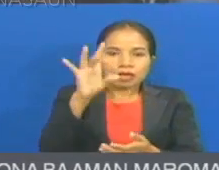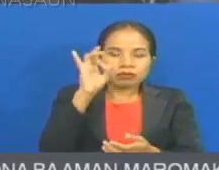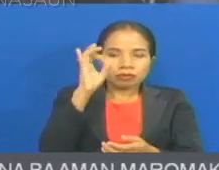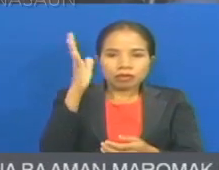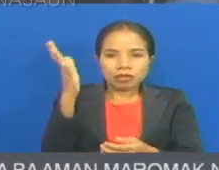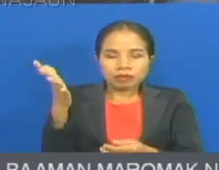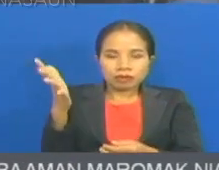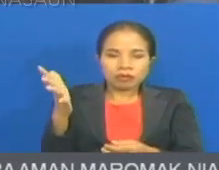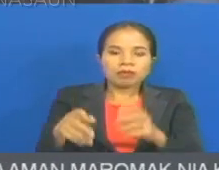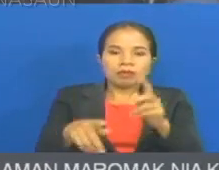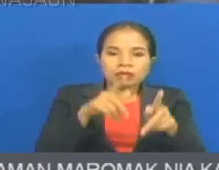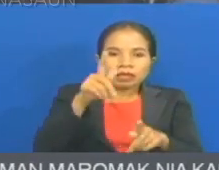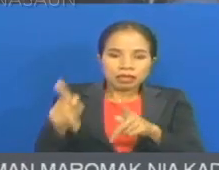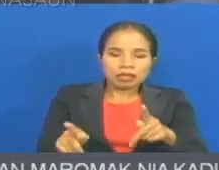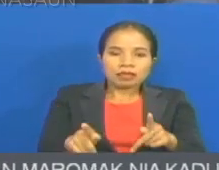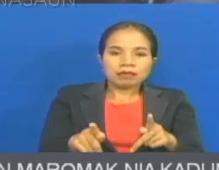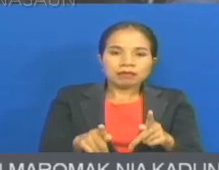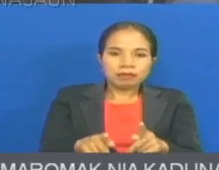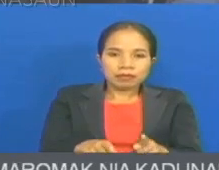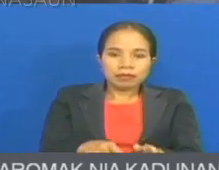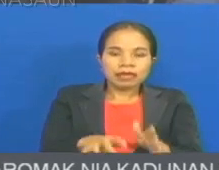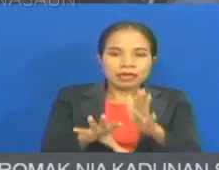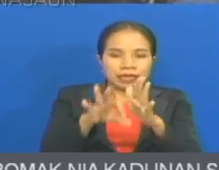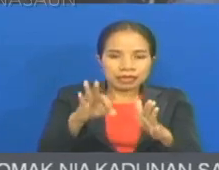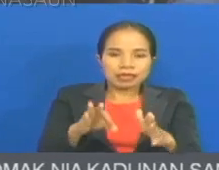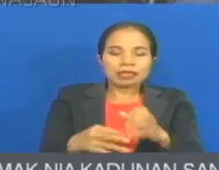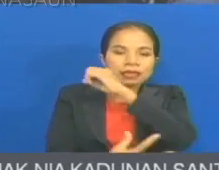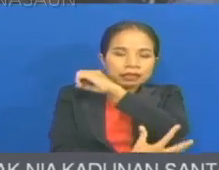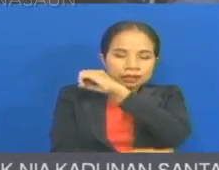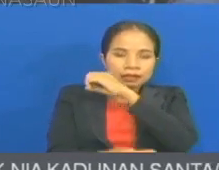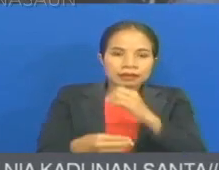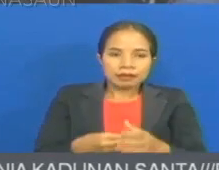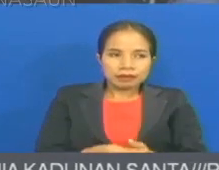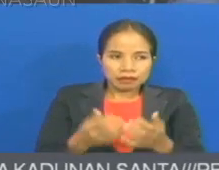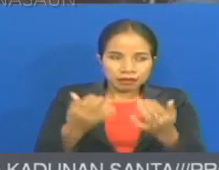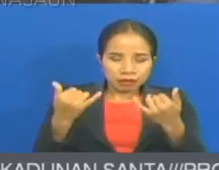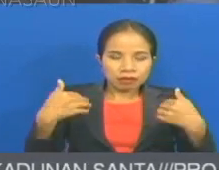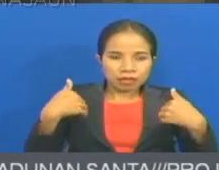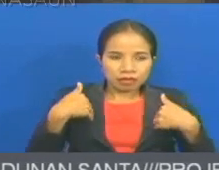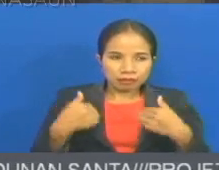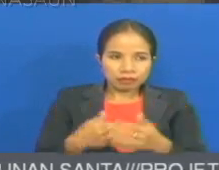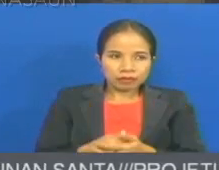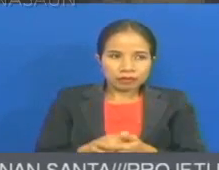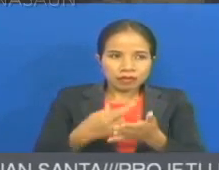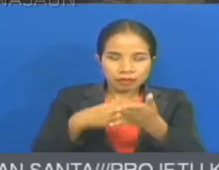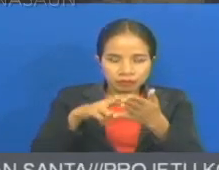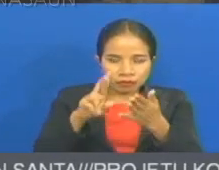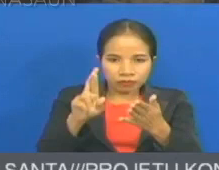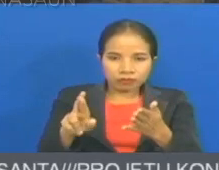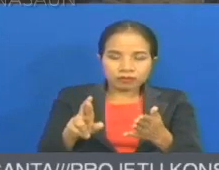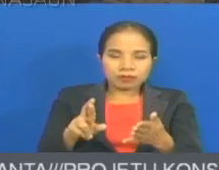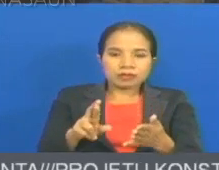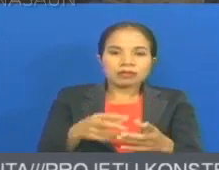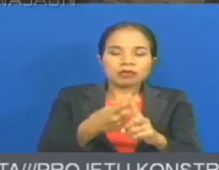ba beneficiario nebe considerado kbit laek. E agora dau que é uma fase de aprovação, uma